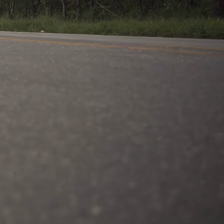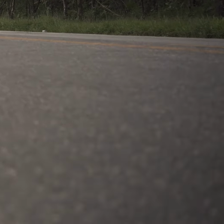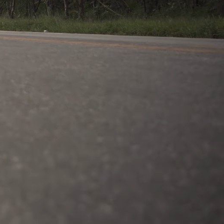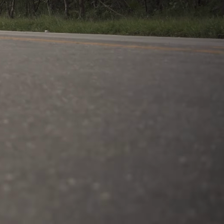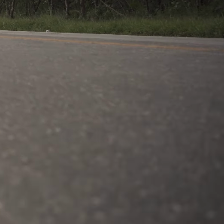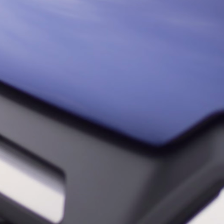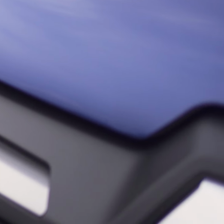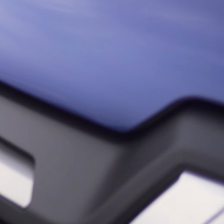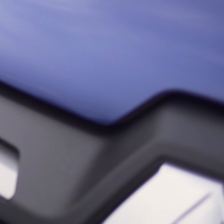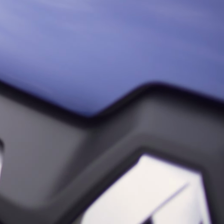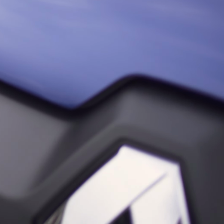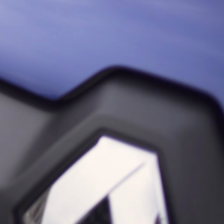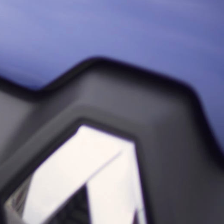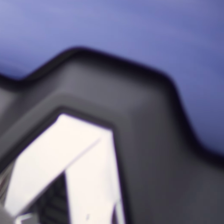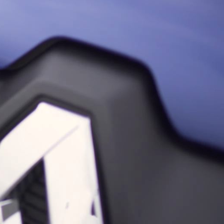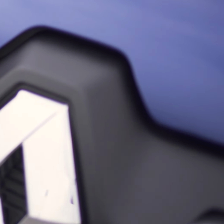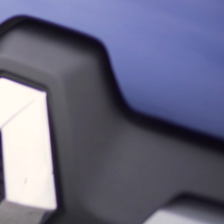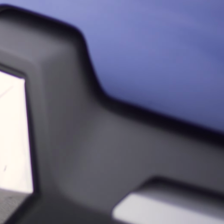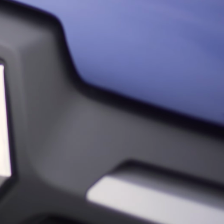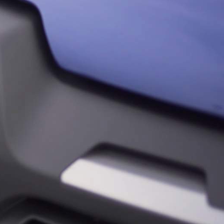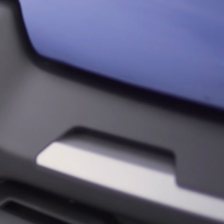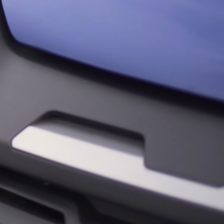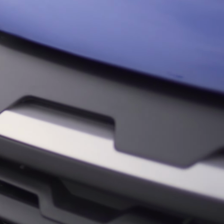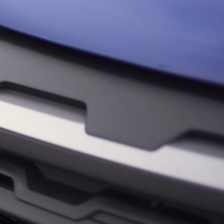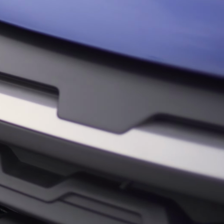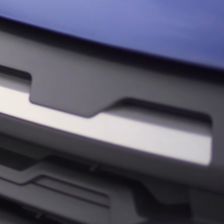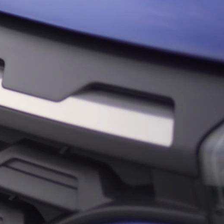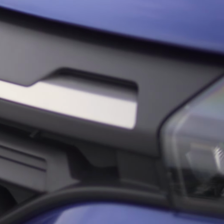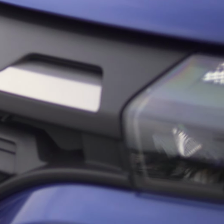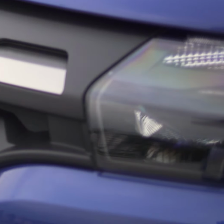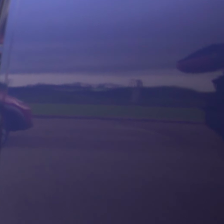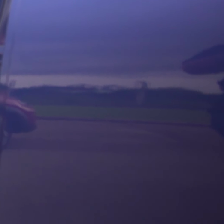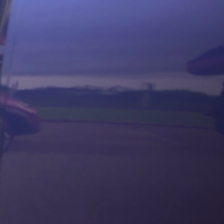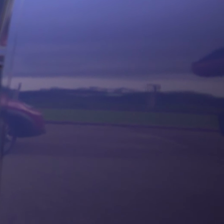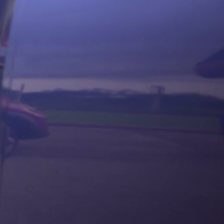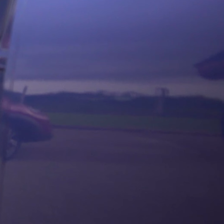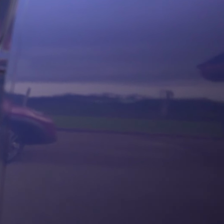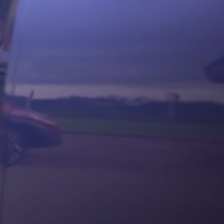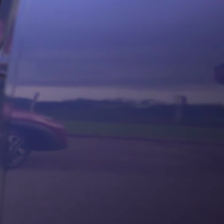Câmera mostra detalhes do carro parado ou trafegando, escrito Autoline.